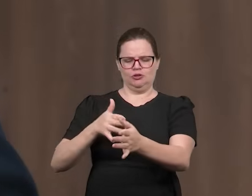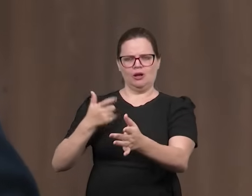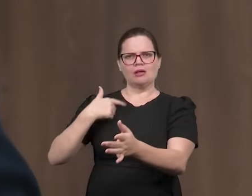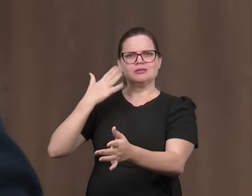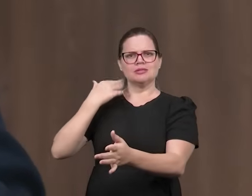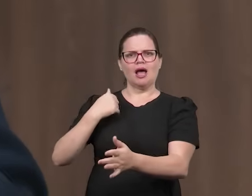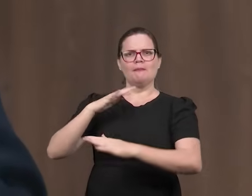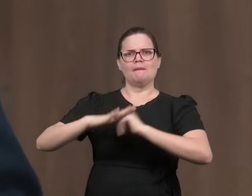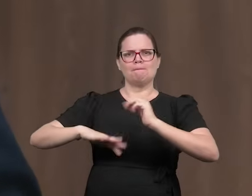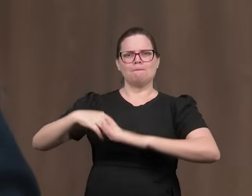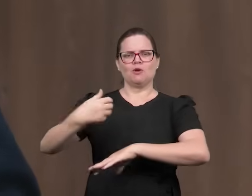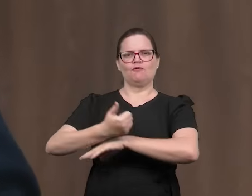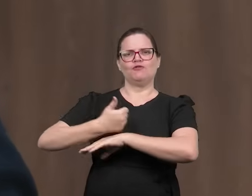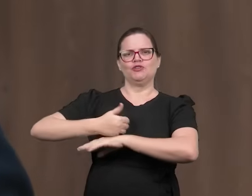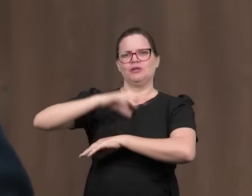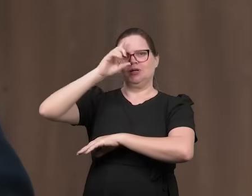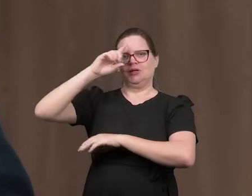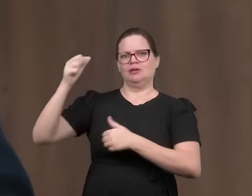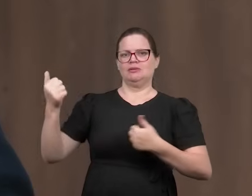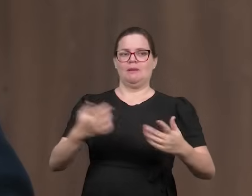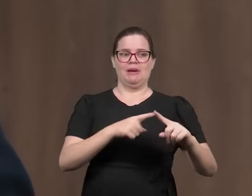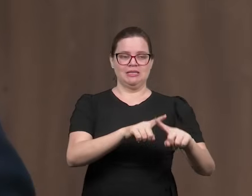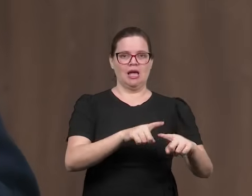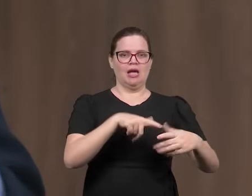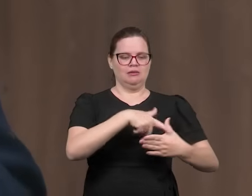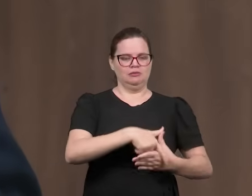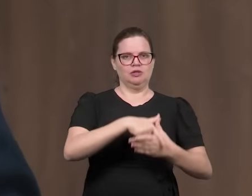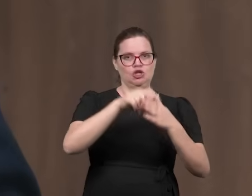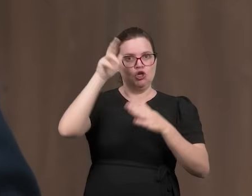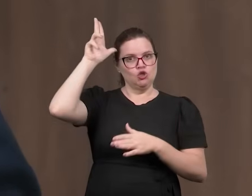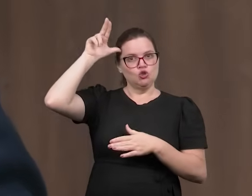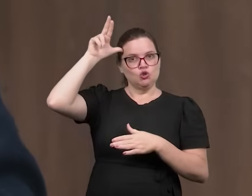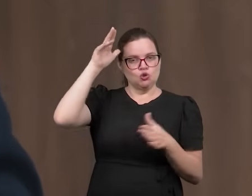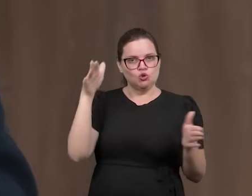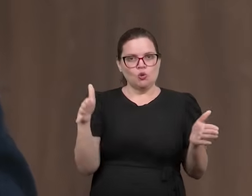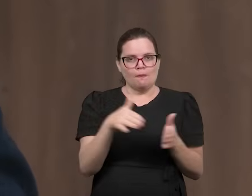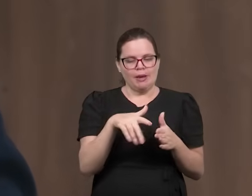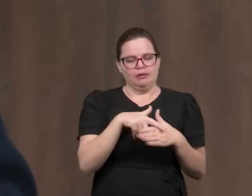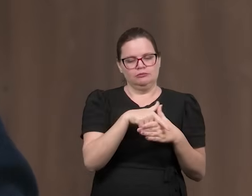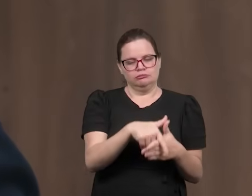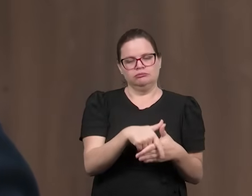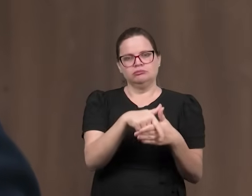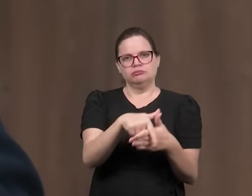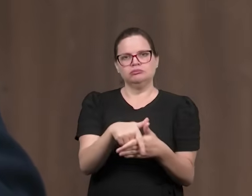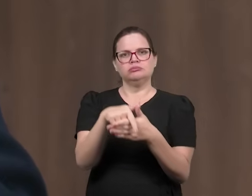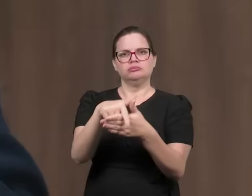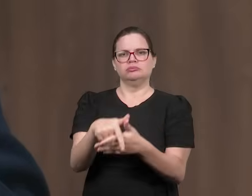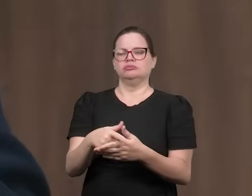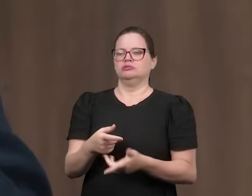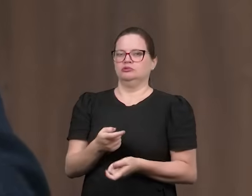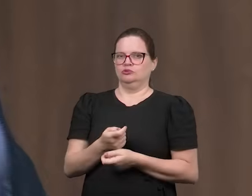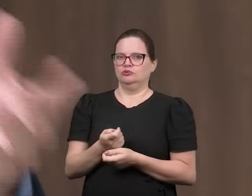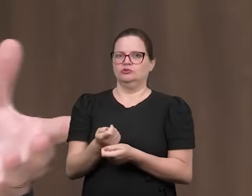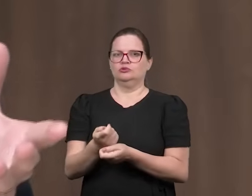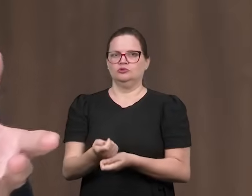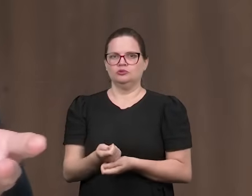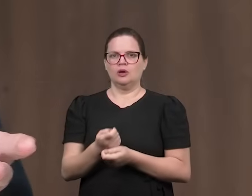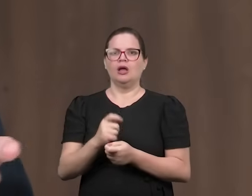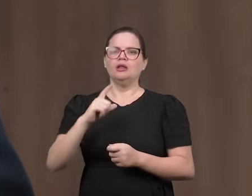com ele, mas ele vai montado num jumentinho. O pai manda ele com humildade. Então, quer dizer, um